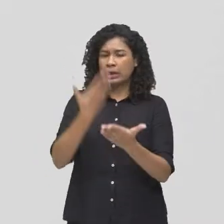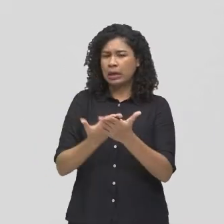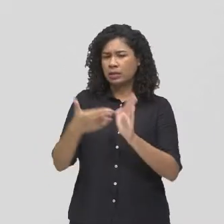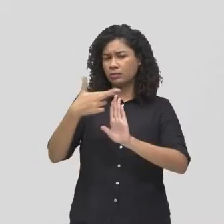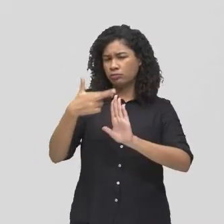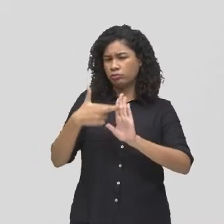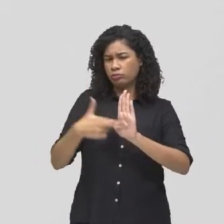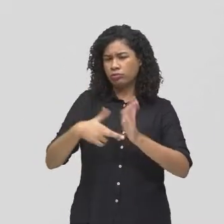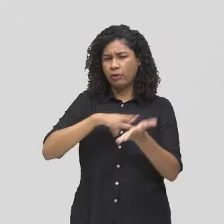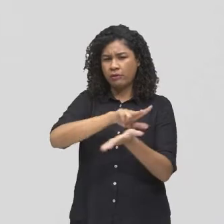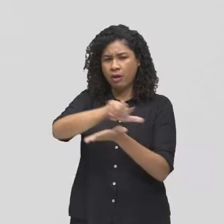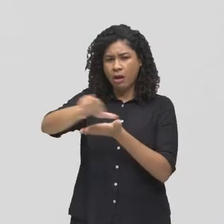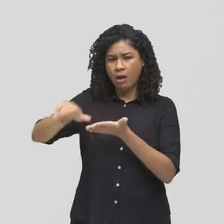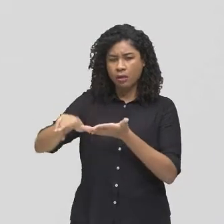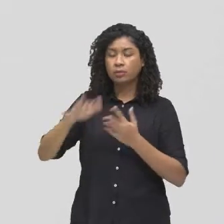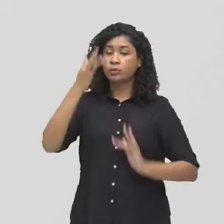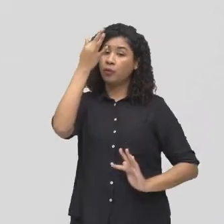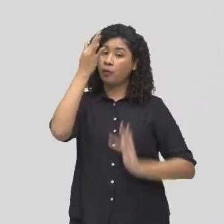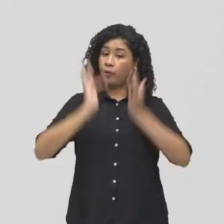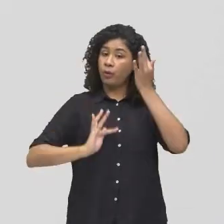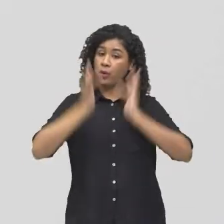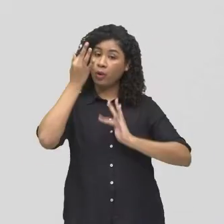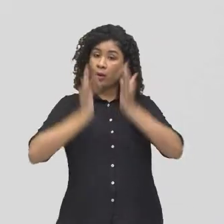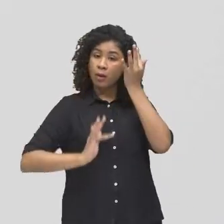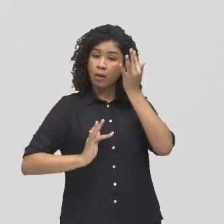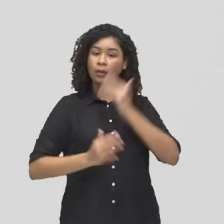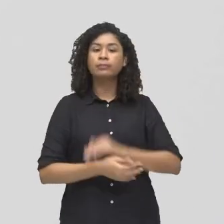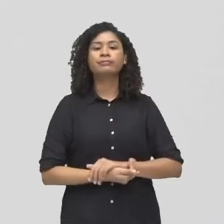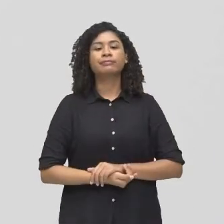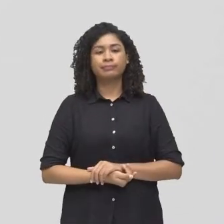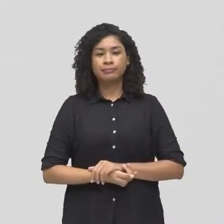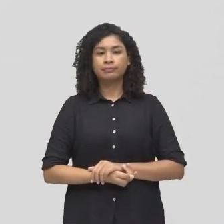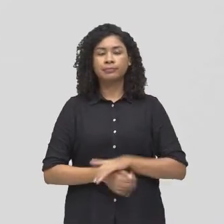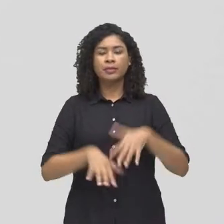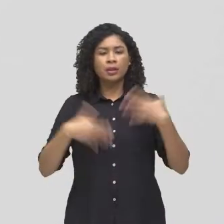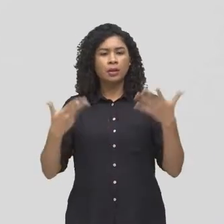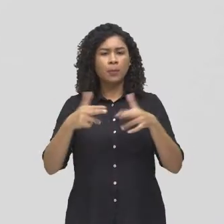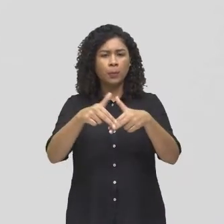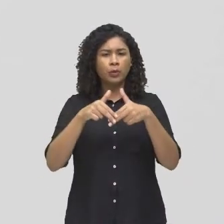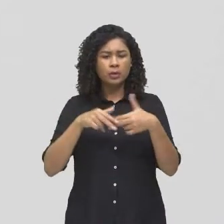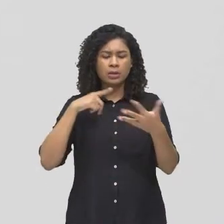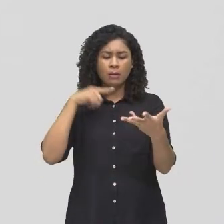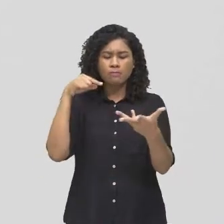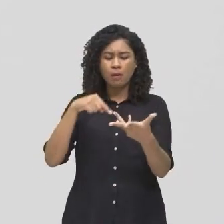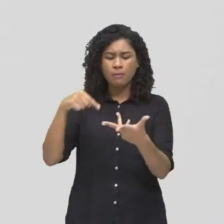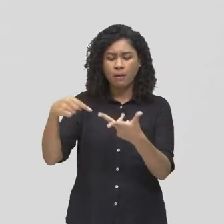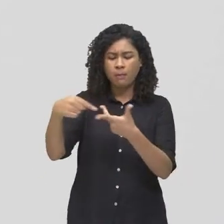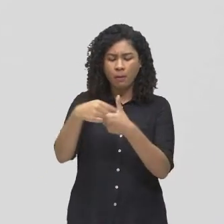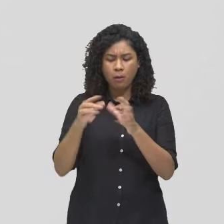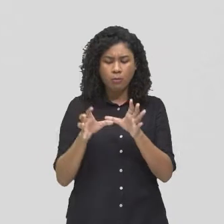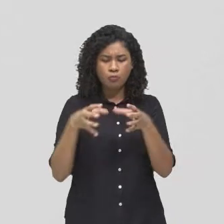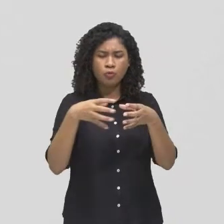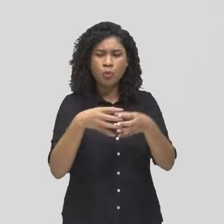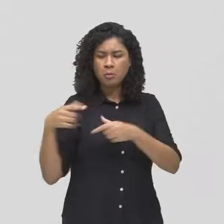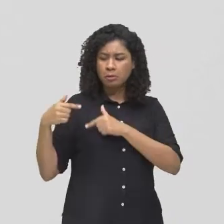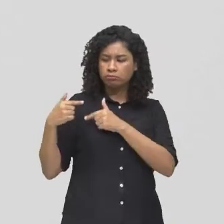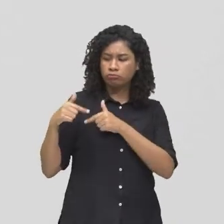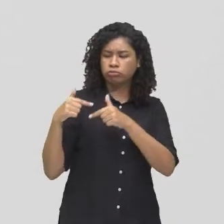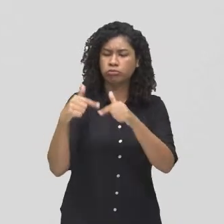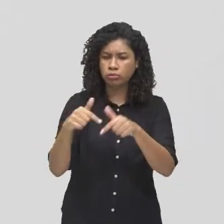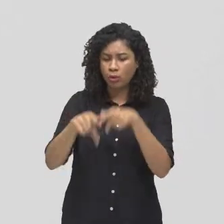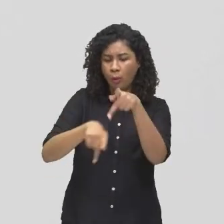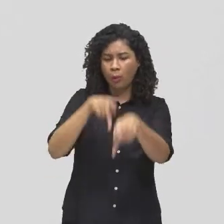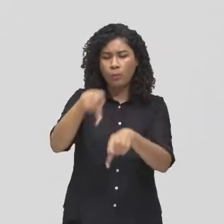Cultura, nesse caso, ela é um conjunto de costumes e tradições de um